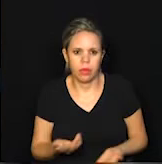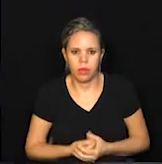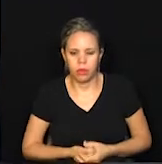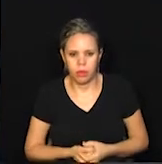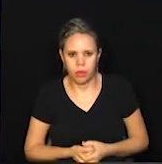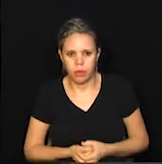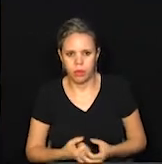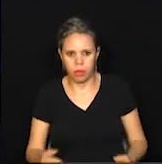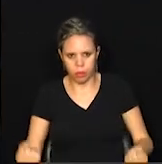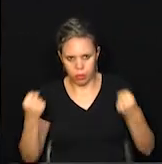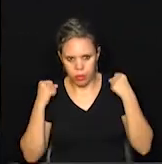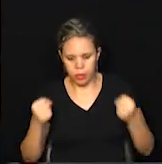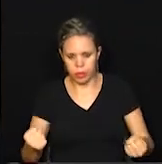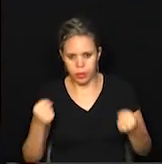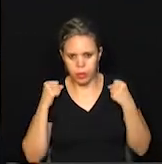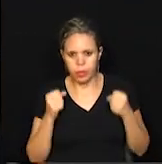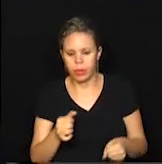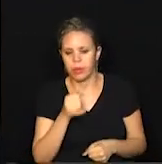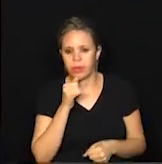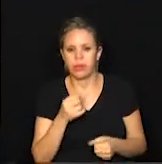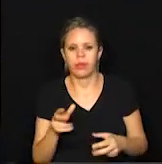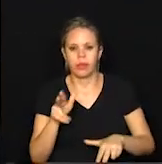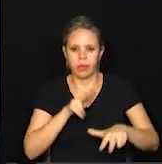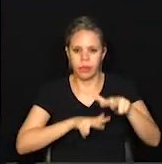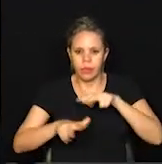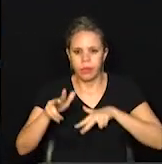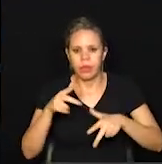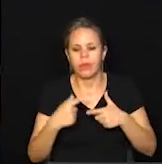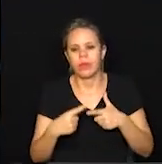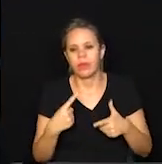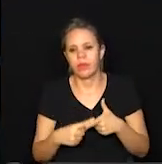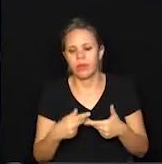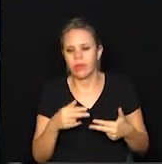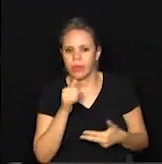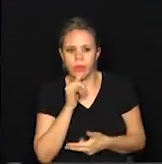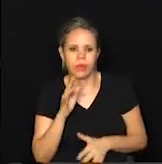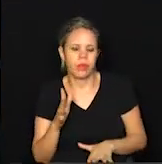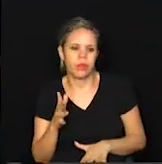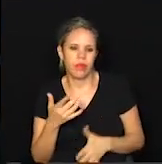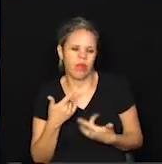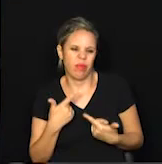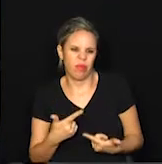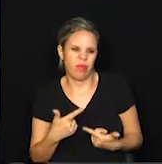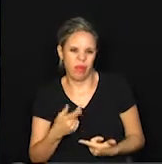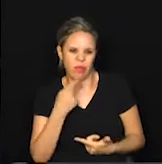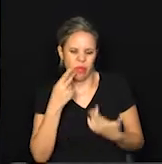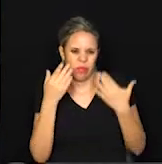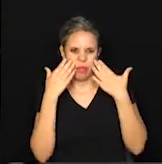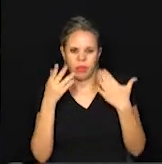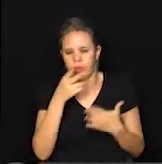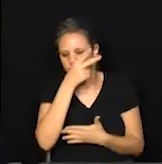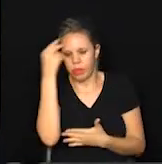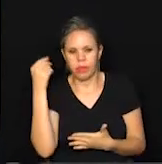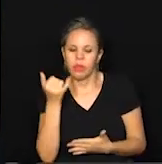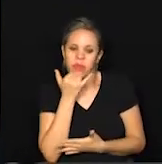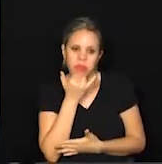as academias de artes marciais. Porque tem uma coisa, é até chato falar em público, e desculpa